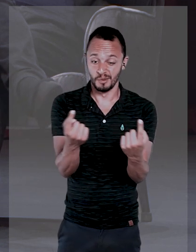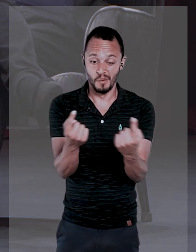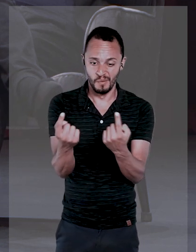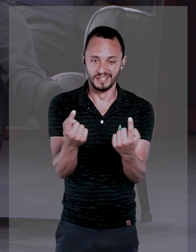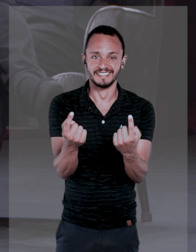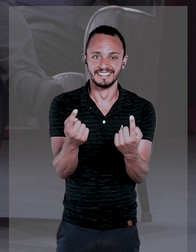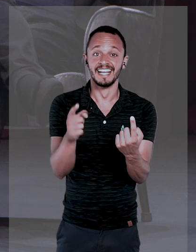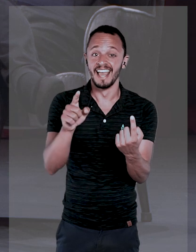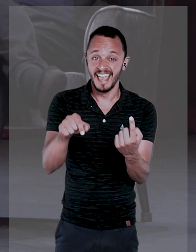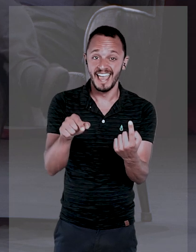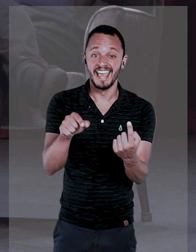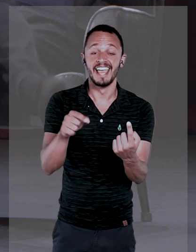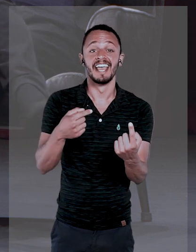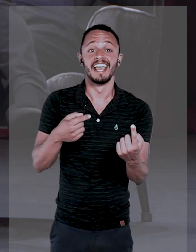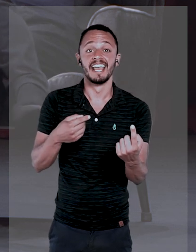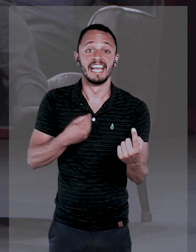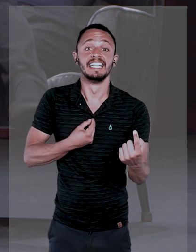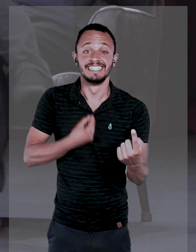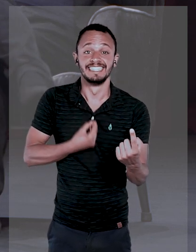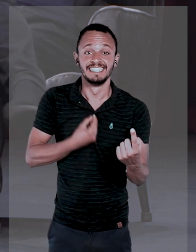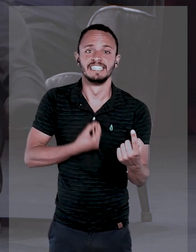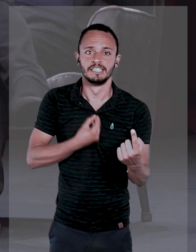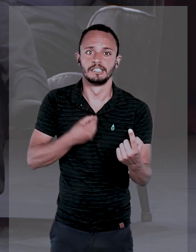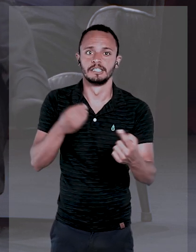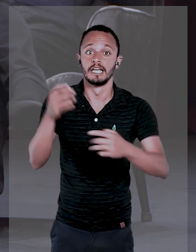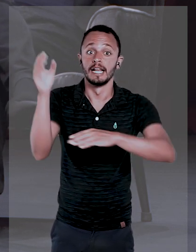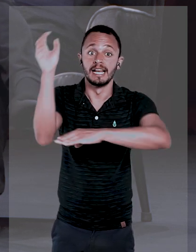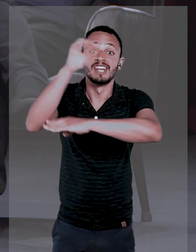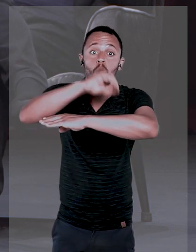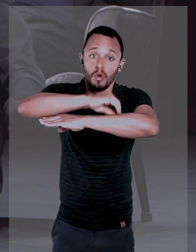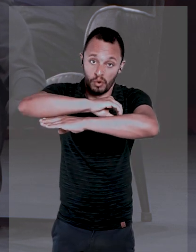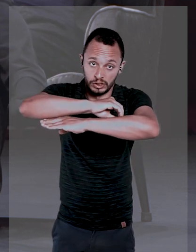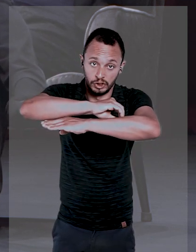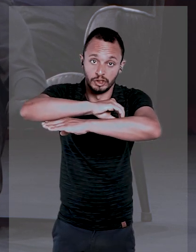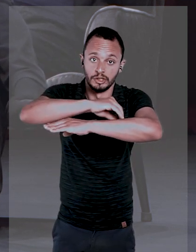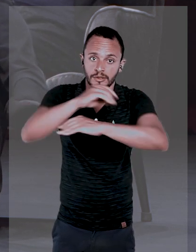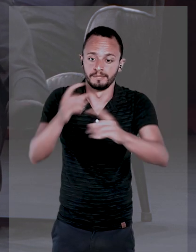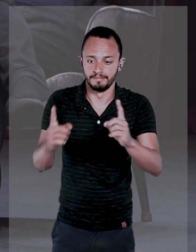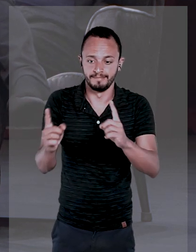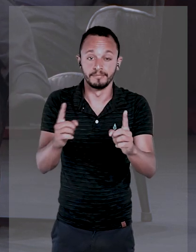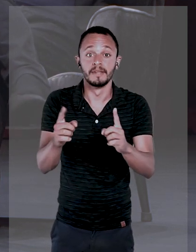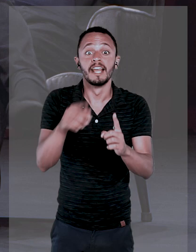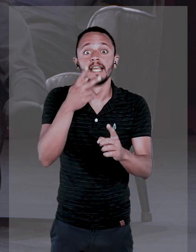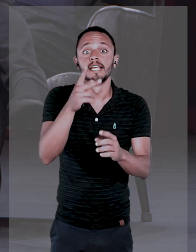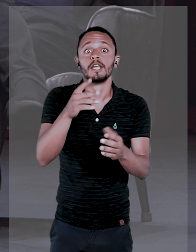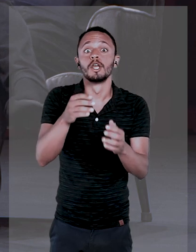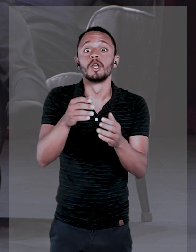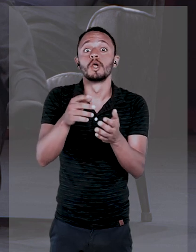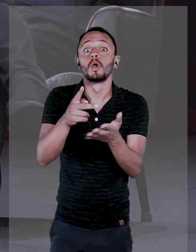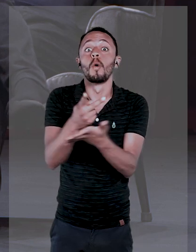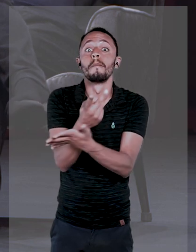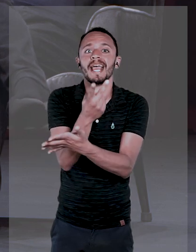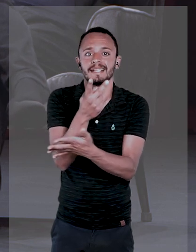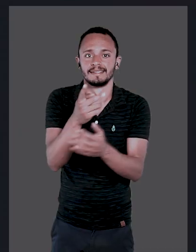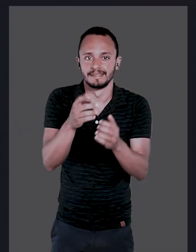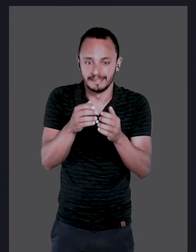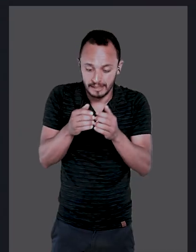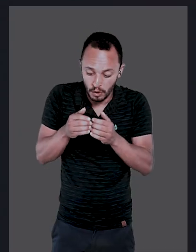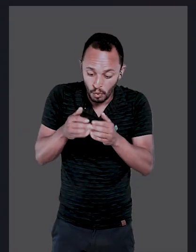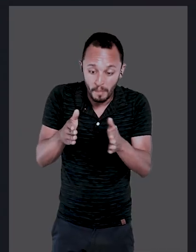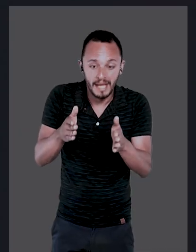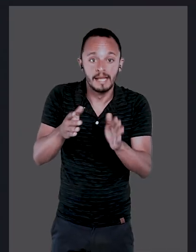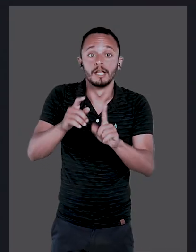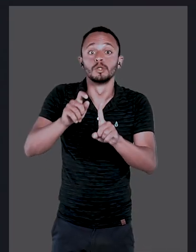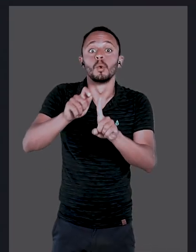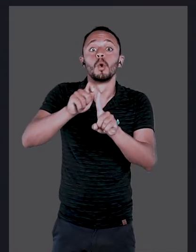Essas duas personagens existem, o Honra e o Meio da Noite, elas existem por um motivo simples, porque eu queria que o romance fosse sobre o